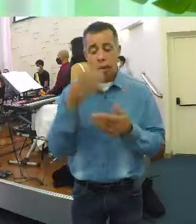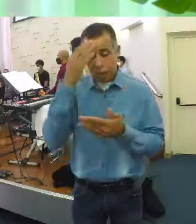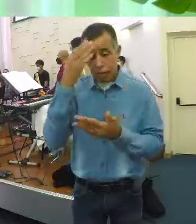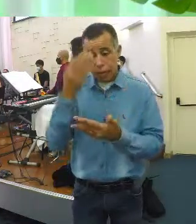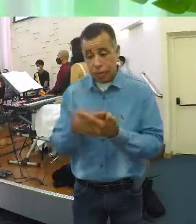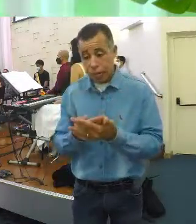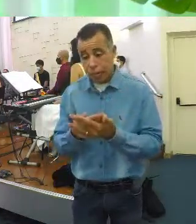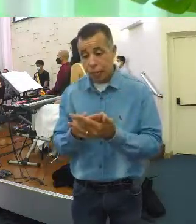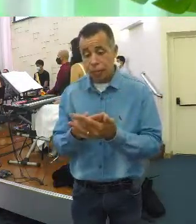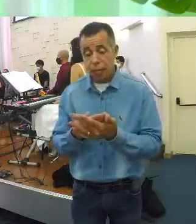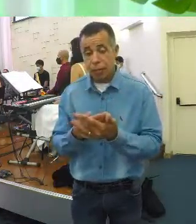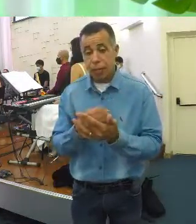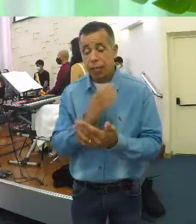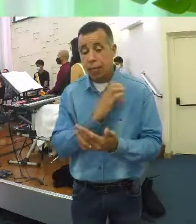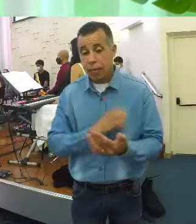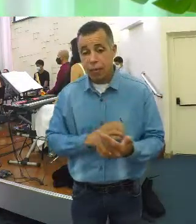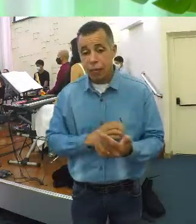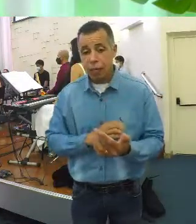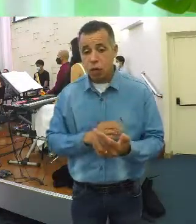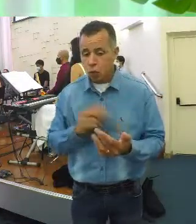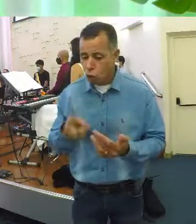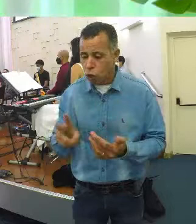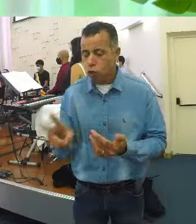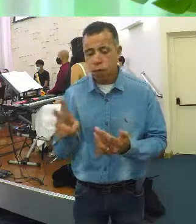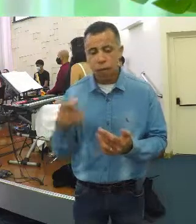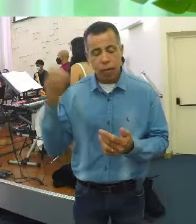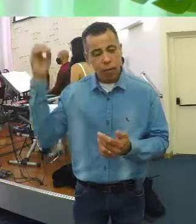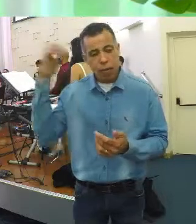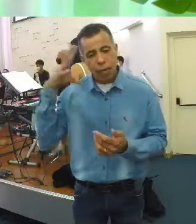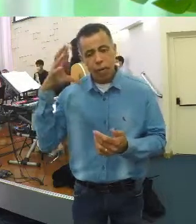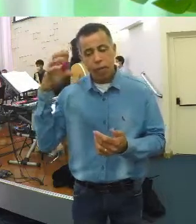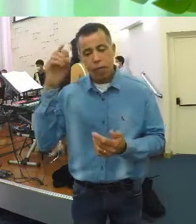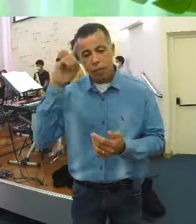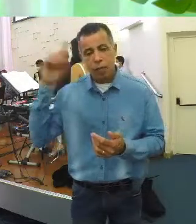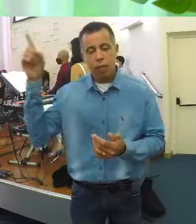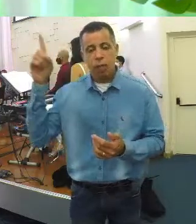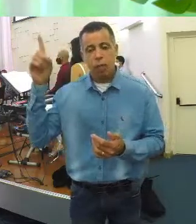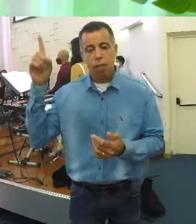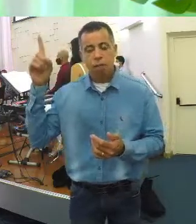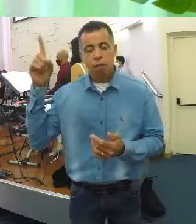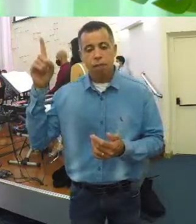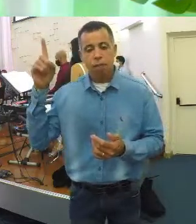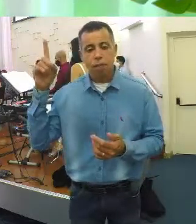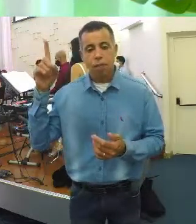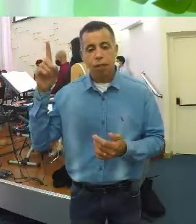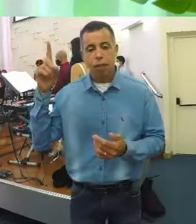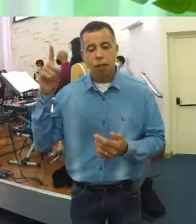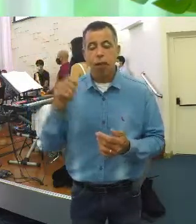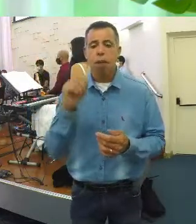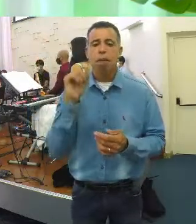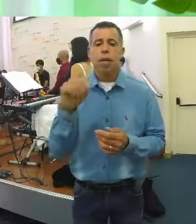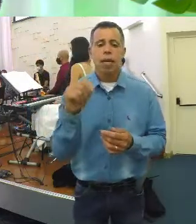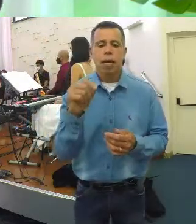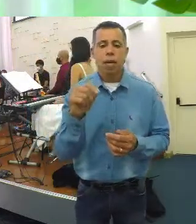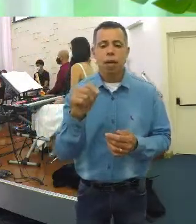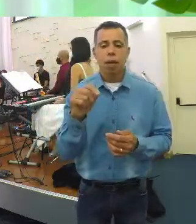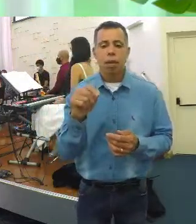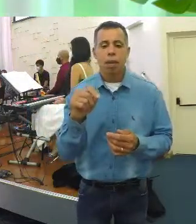que perseverassem na graça de Deus. A estratégia era alcançar cidades